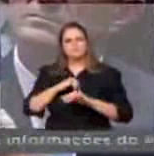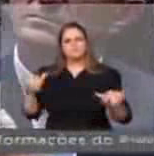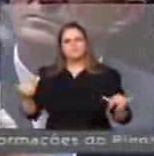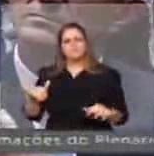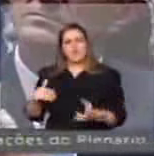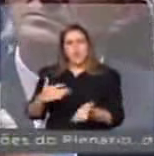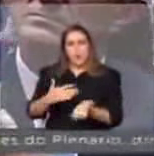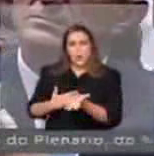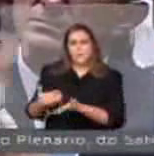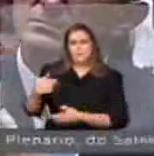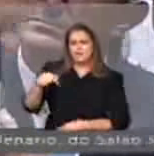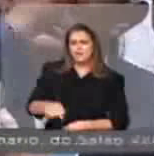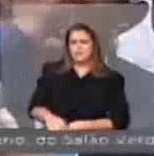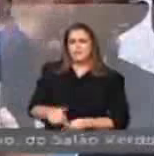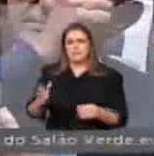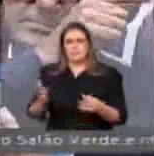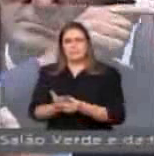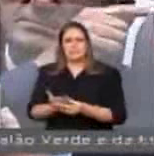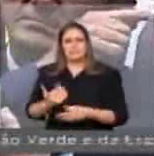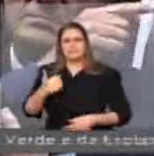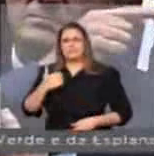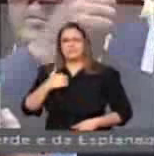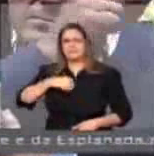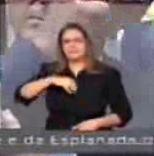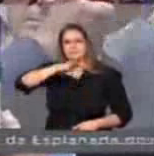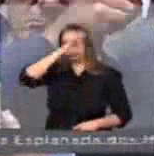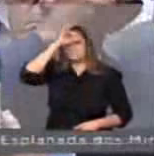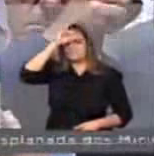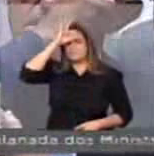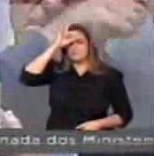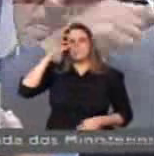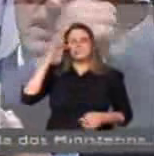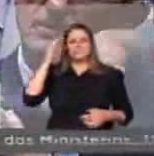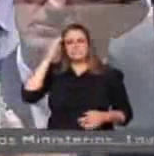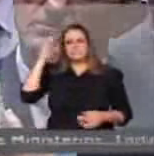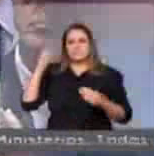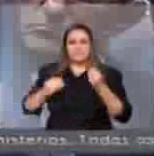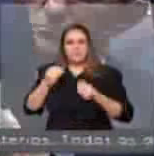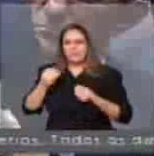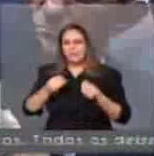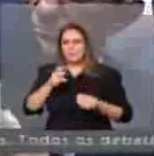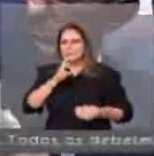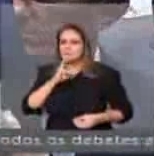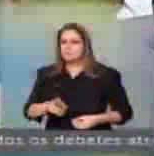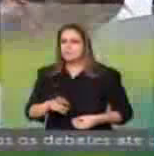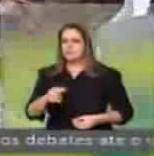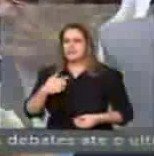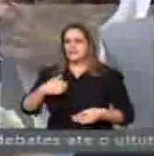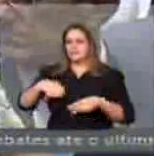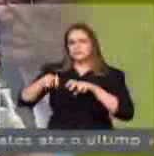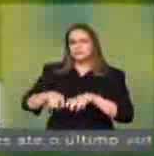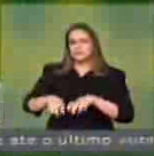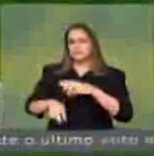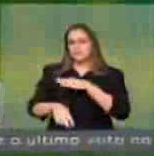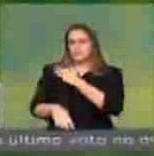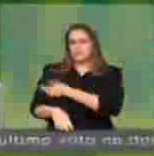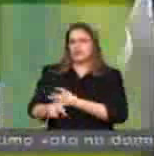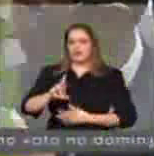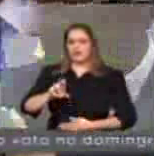opinião formada. Eu fui para a comissão especial, lá sentei ao lado do Jovaí Arantes, do Rogério